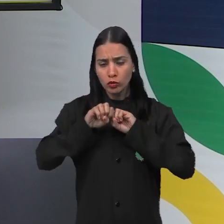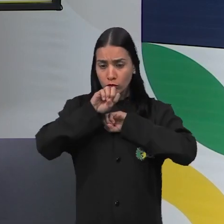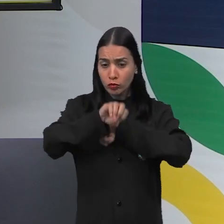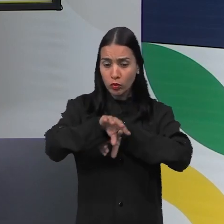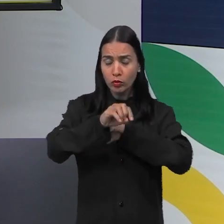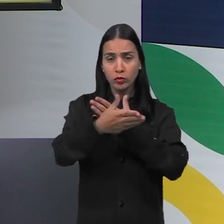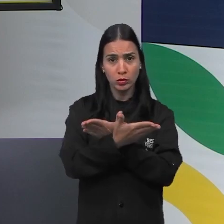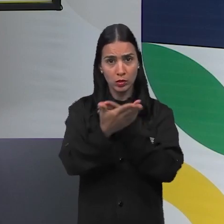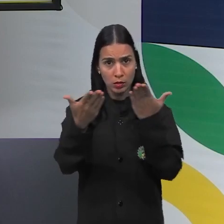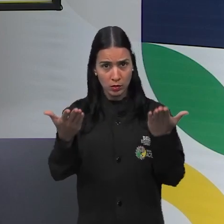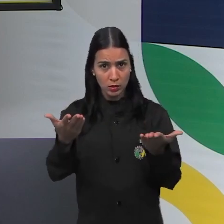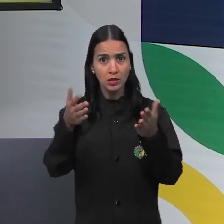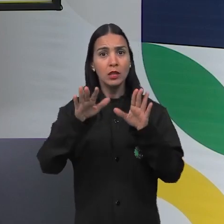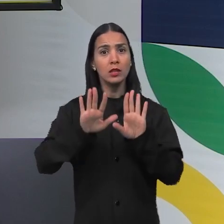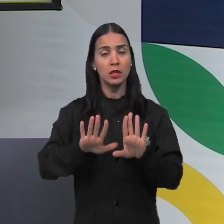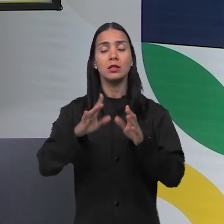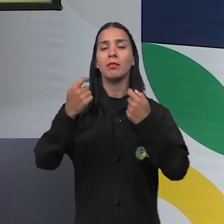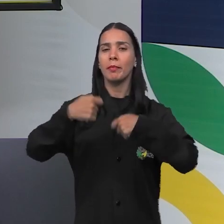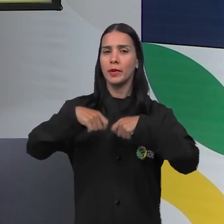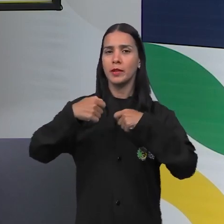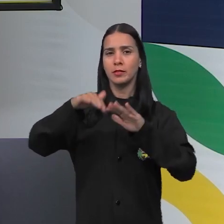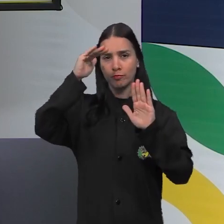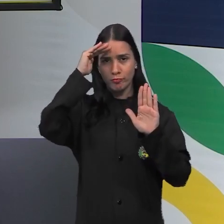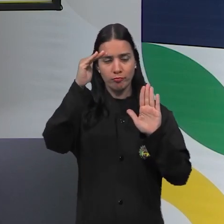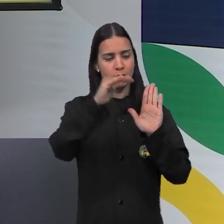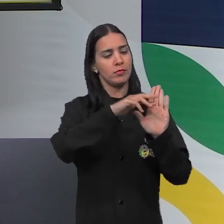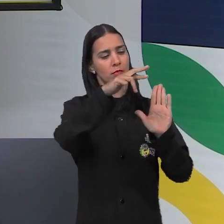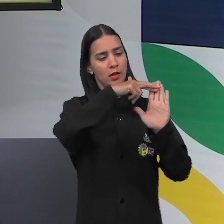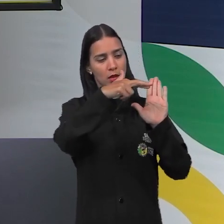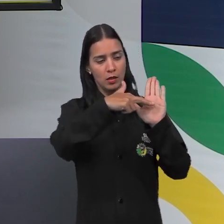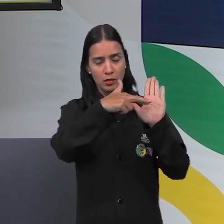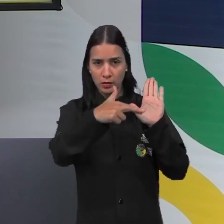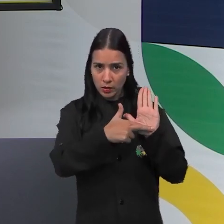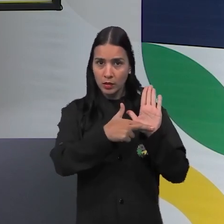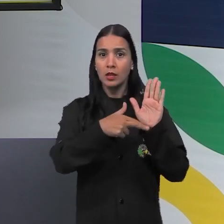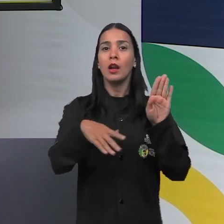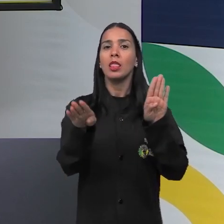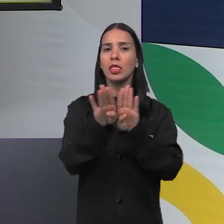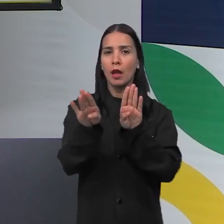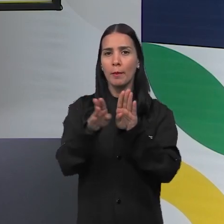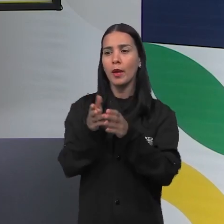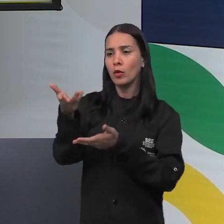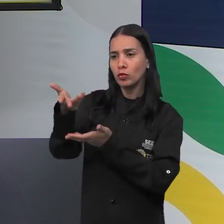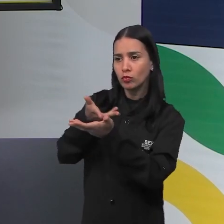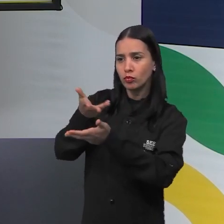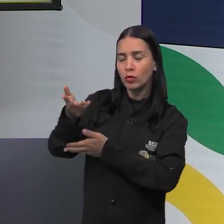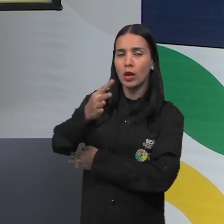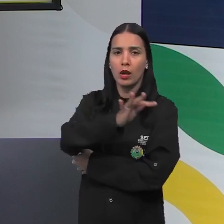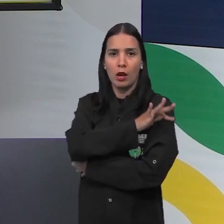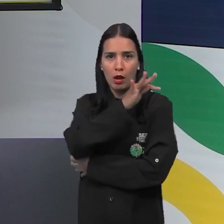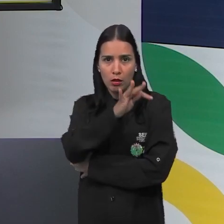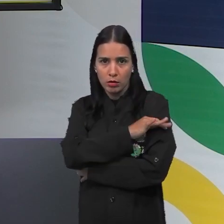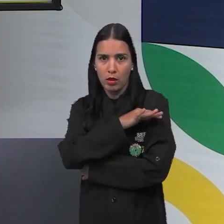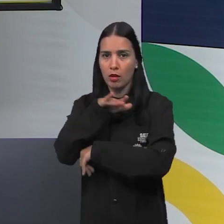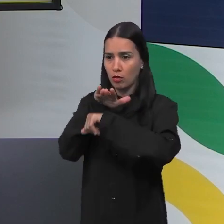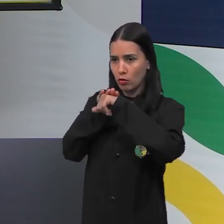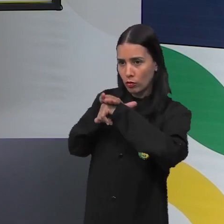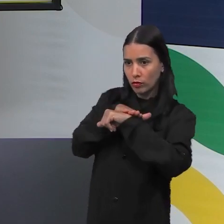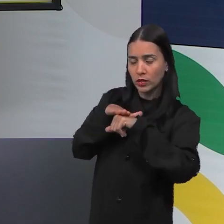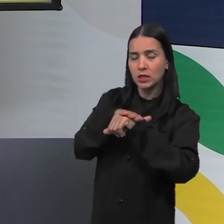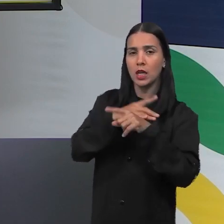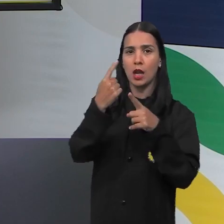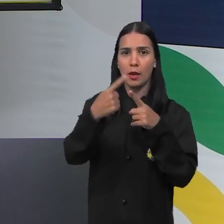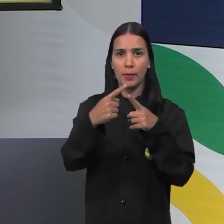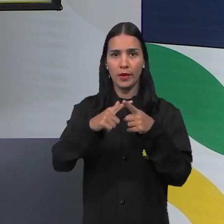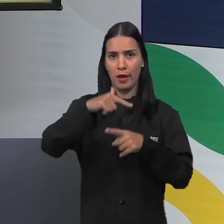uma percepção ética, respeitar regras, a prática do fair play, em que não é só porque eu sou adversário